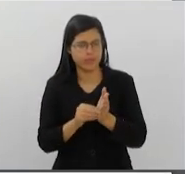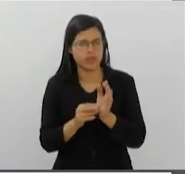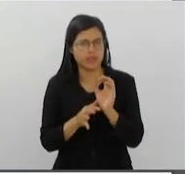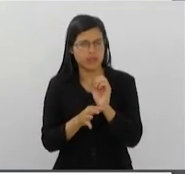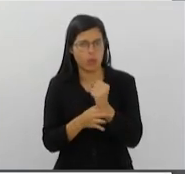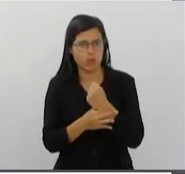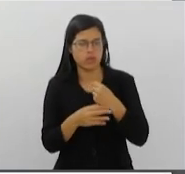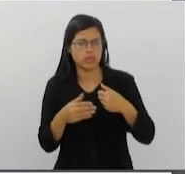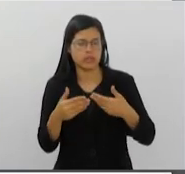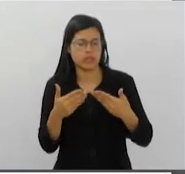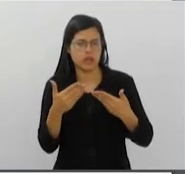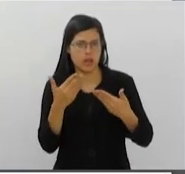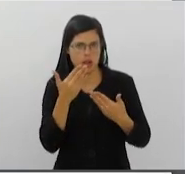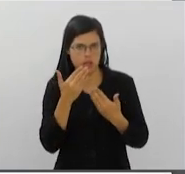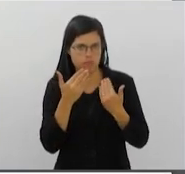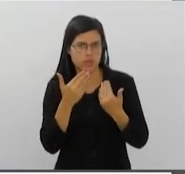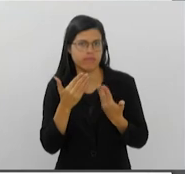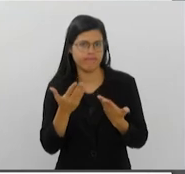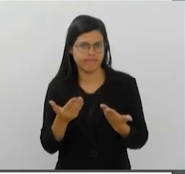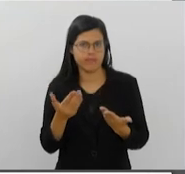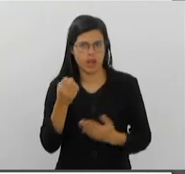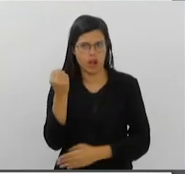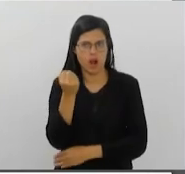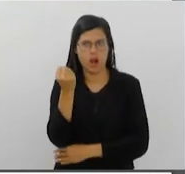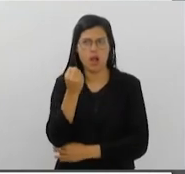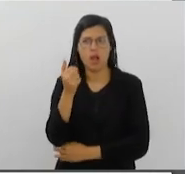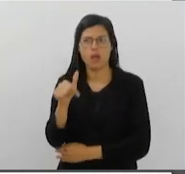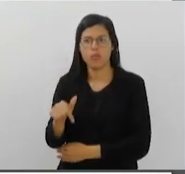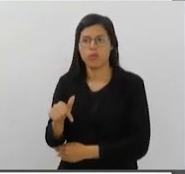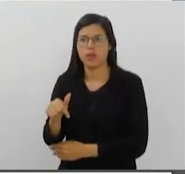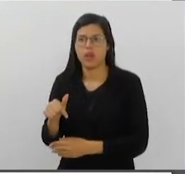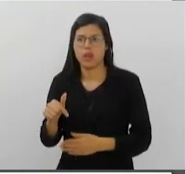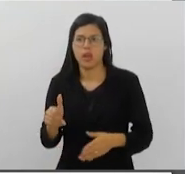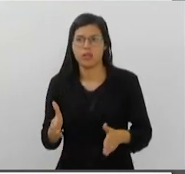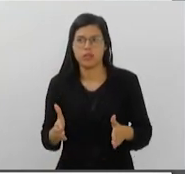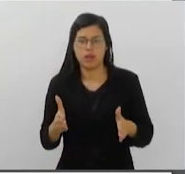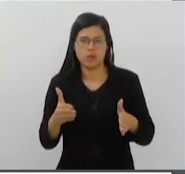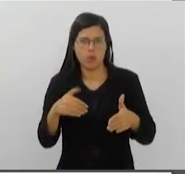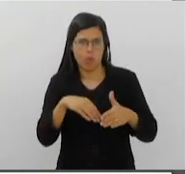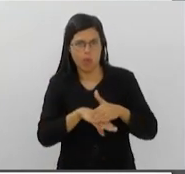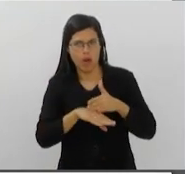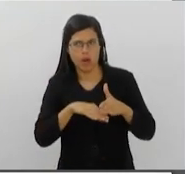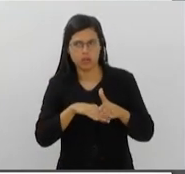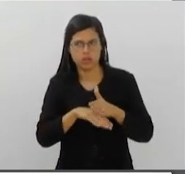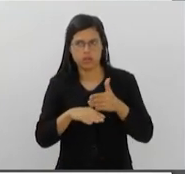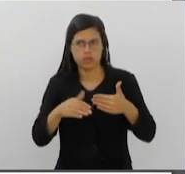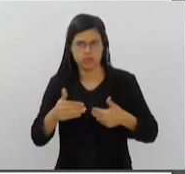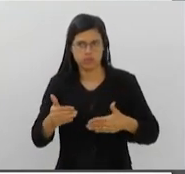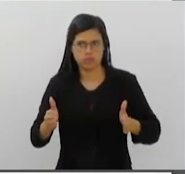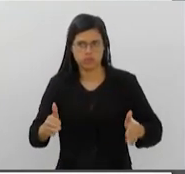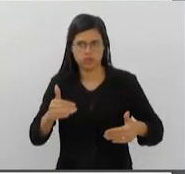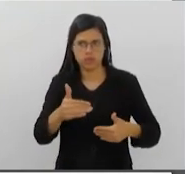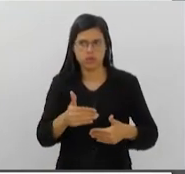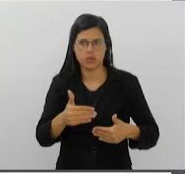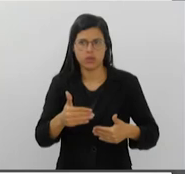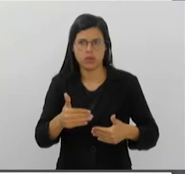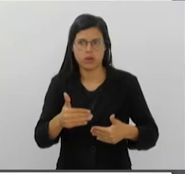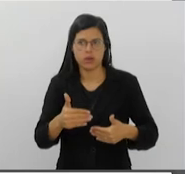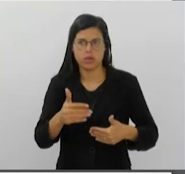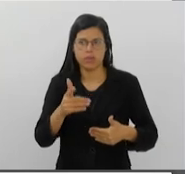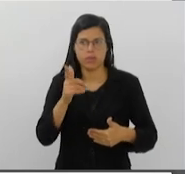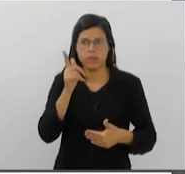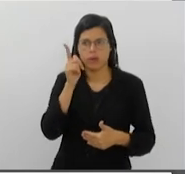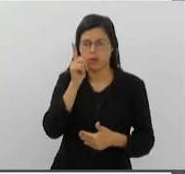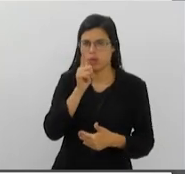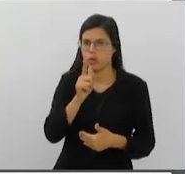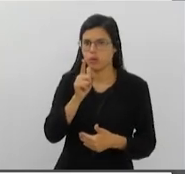Rio de Janeiro, ela diz que ela estava encaixotando os livros para que pudesse voltar a ensacar alimentos